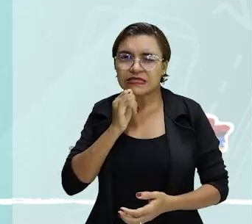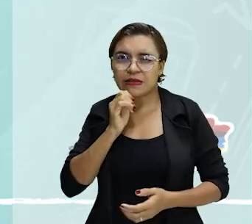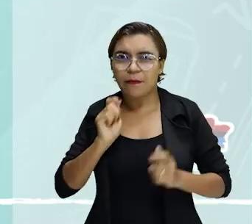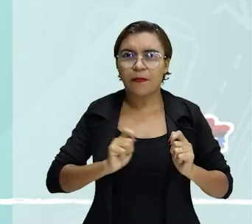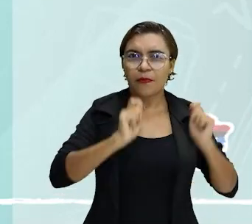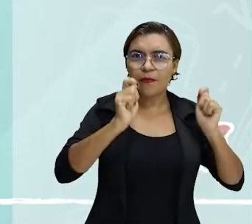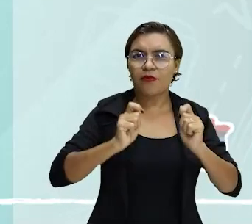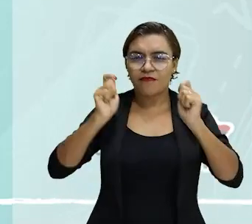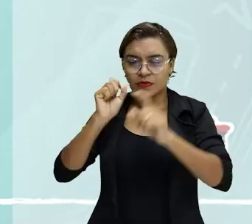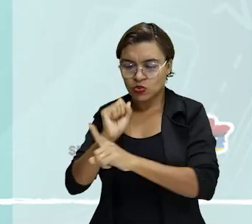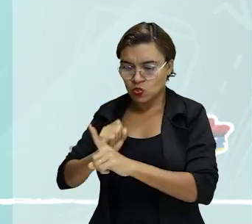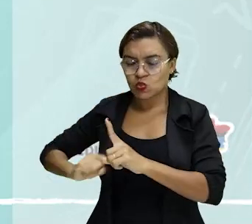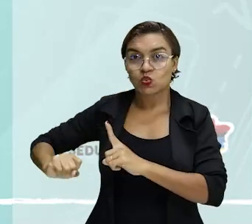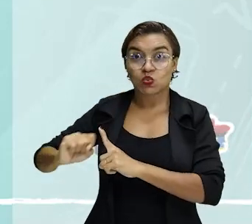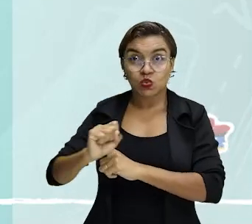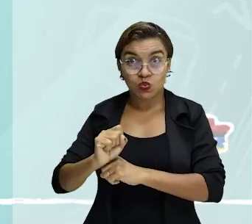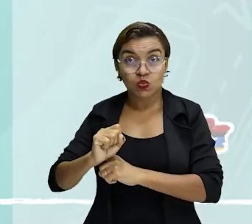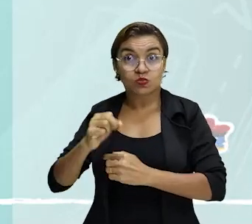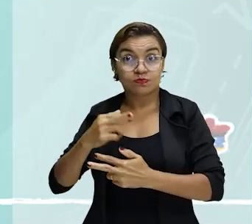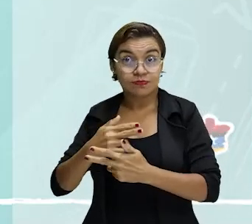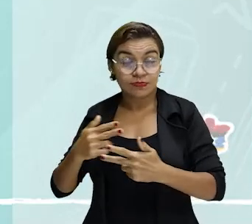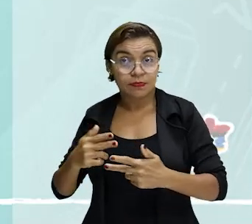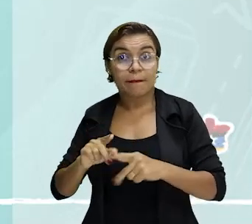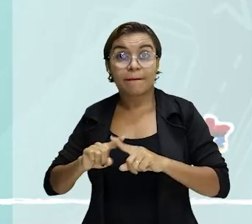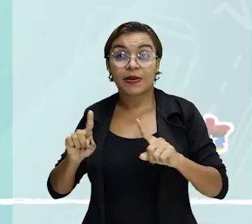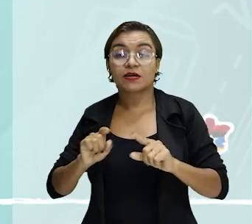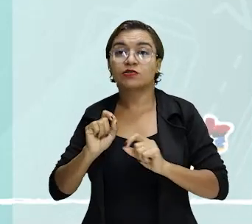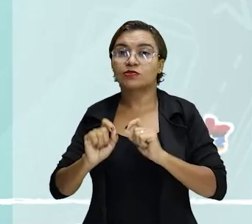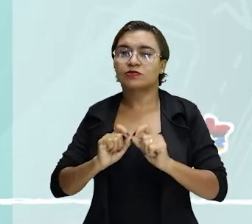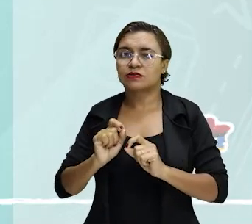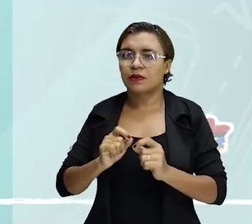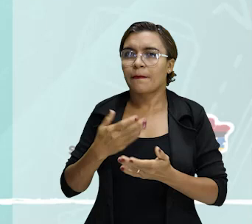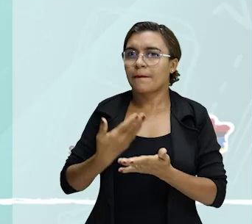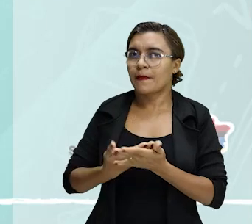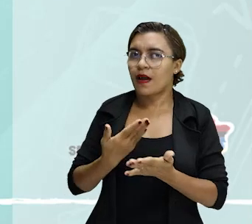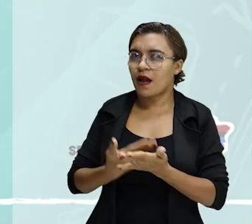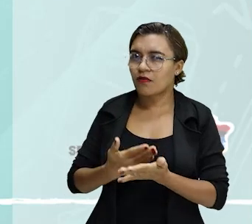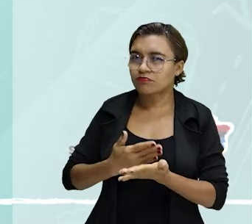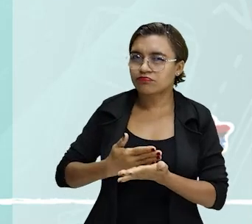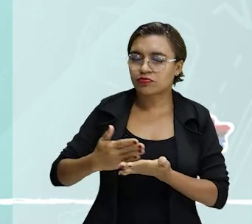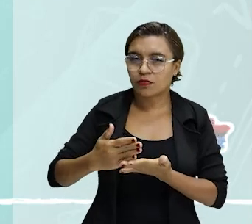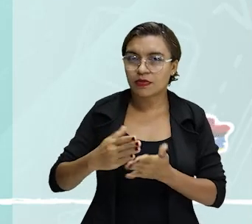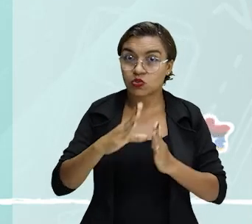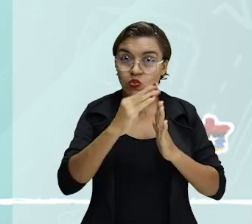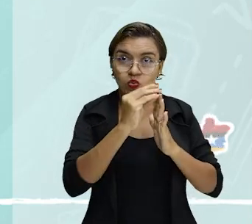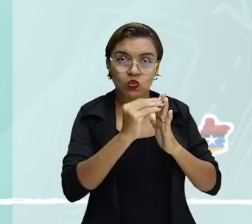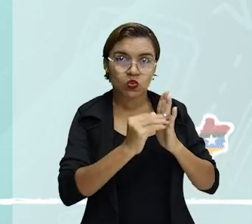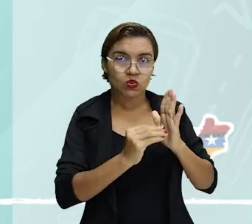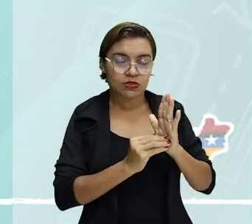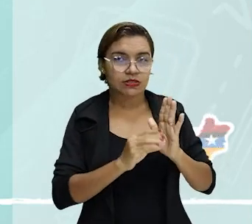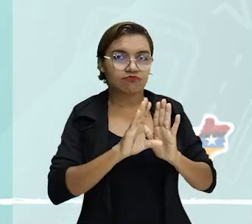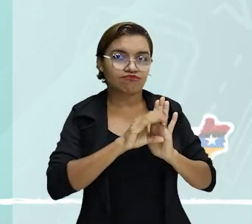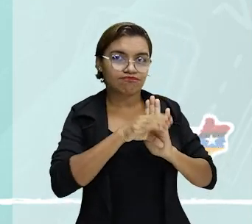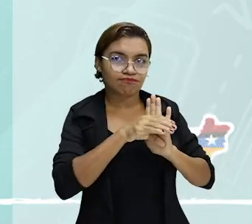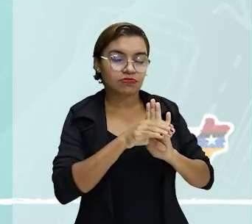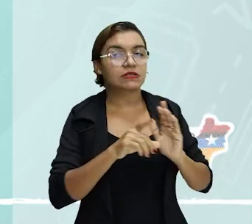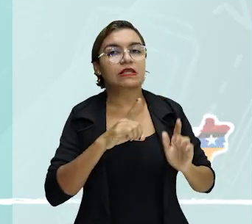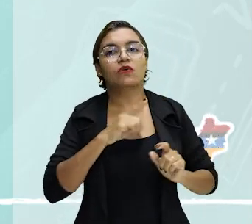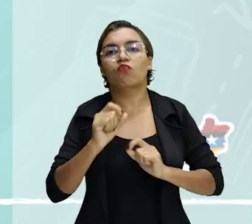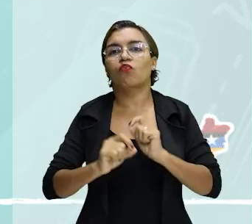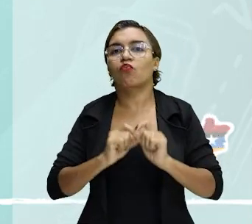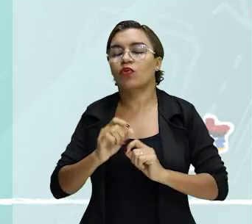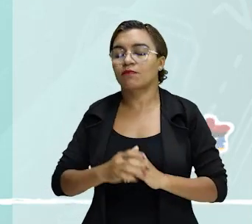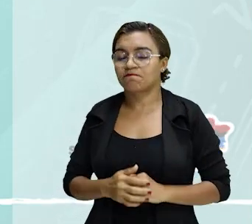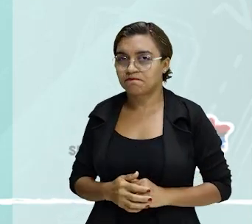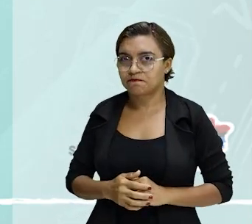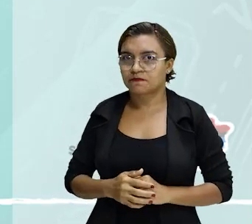sobre movimentos sociais, mas é bem mais uma aula inaugural. São os conceitos. Aí a gente não vai ainda entrar na